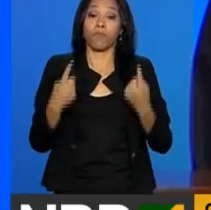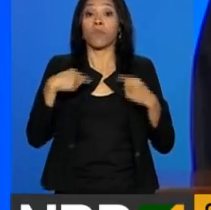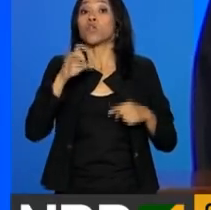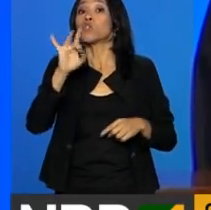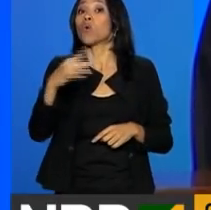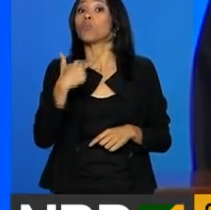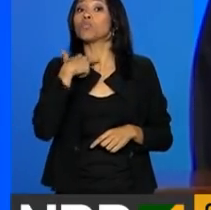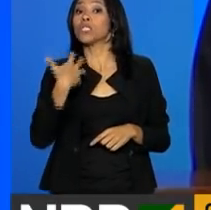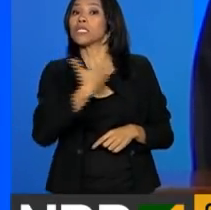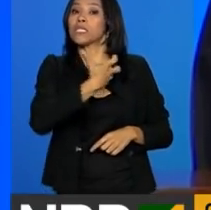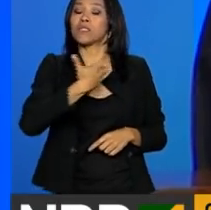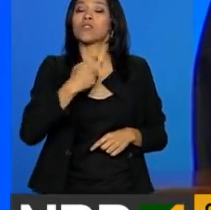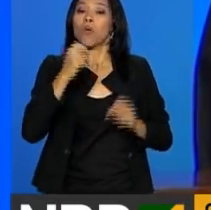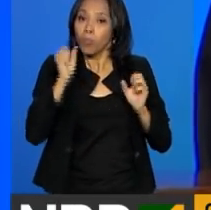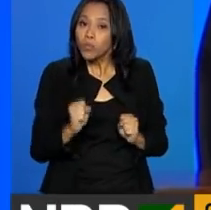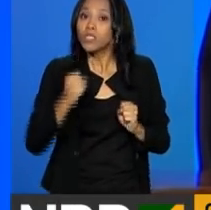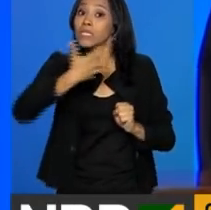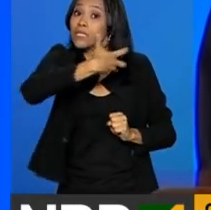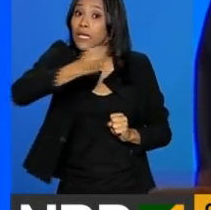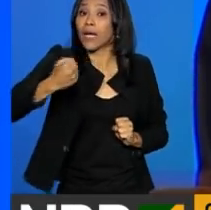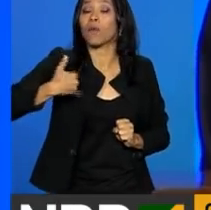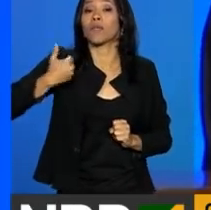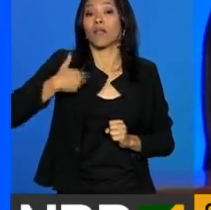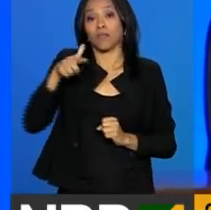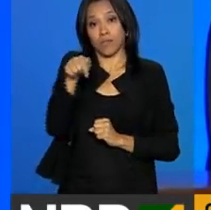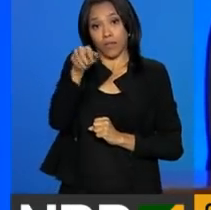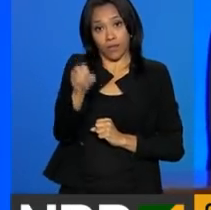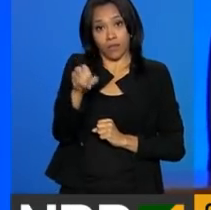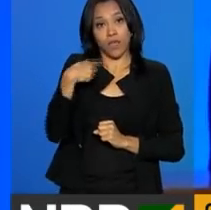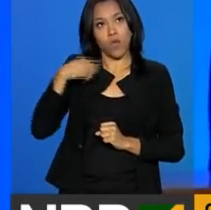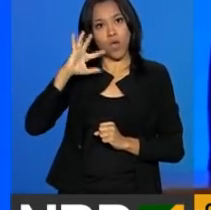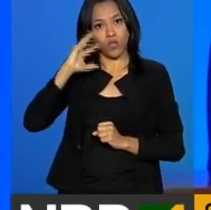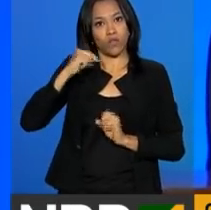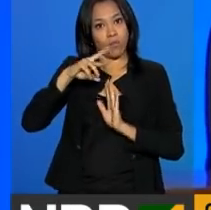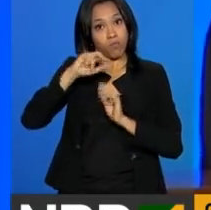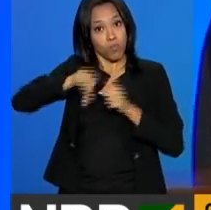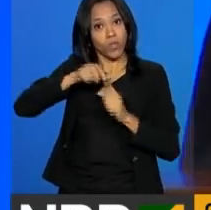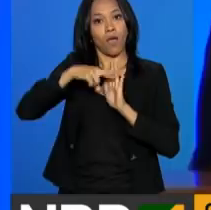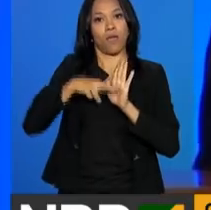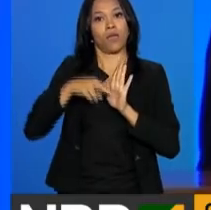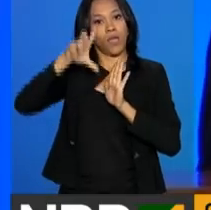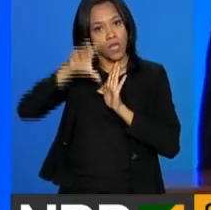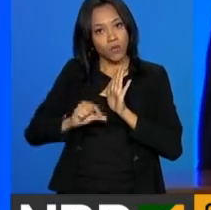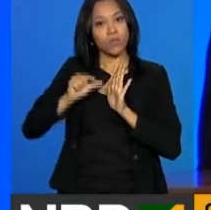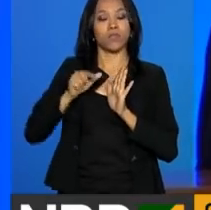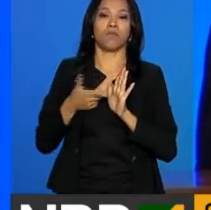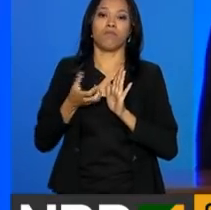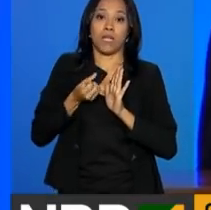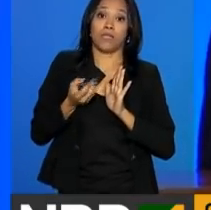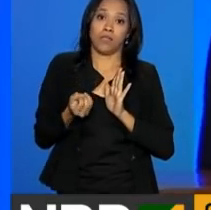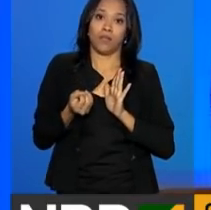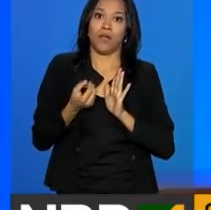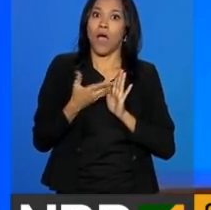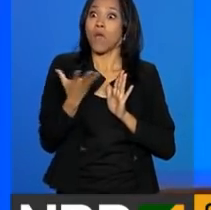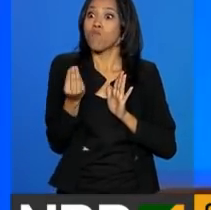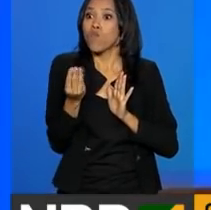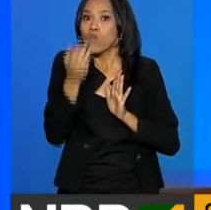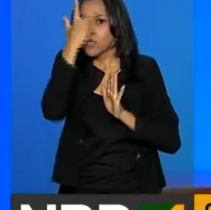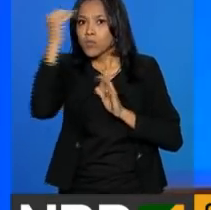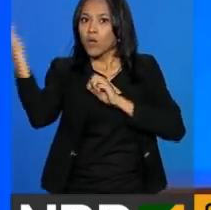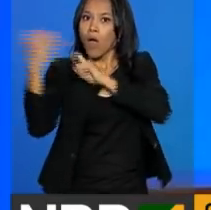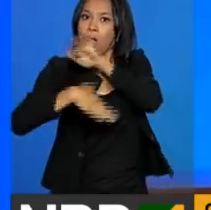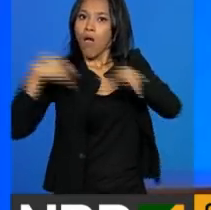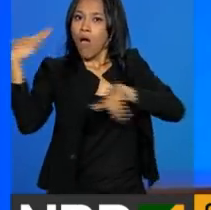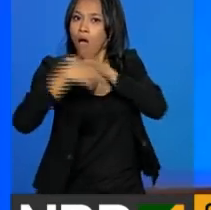alas sacá-los quando fizer 70 anos e reduzir esse prazo para 60 anos e os sacs aumentar ou seja nós vamos colocar mais